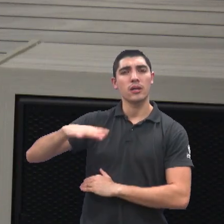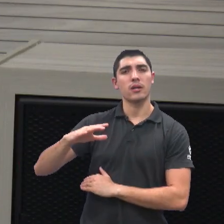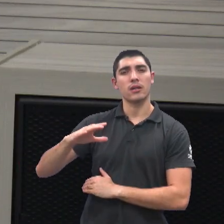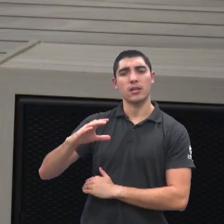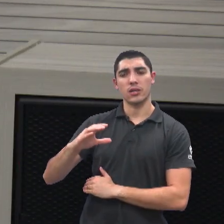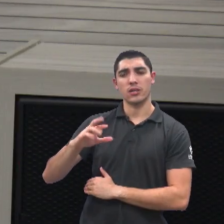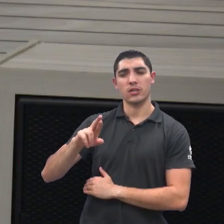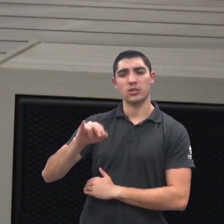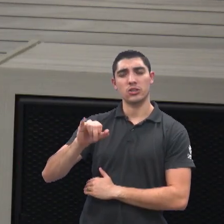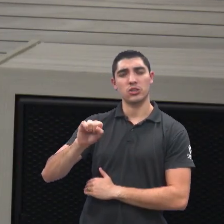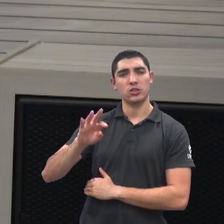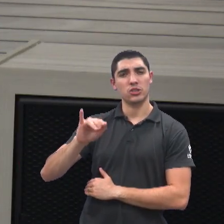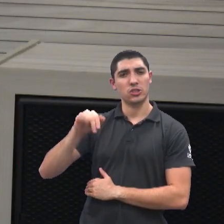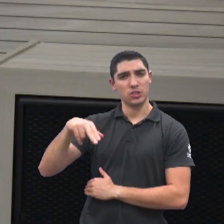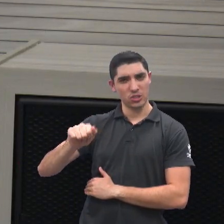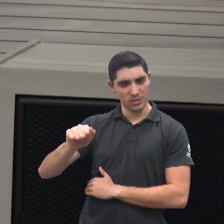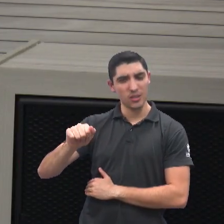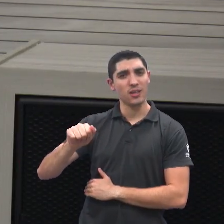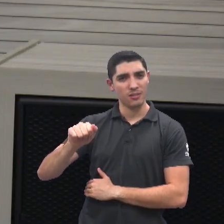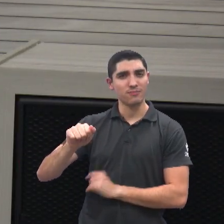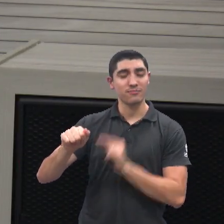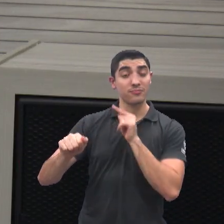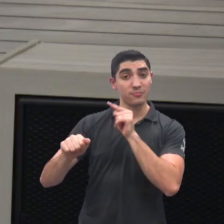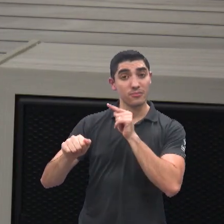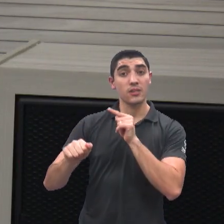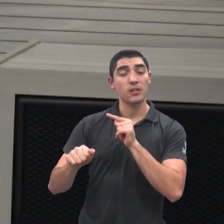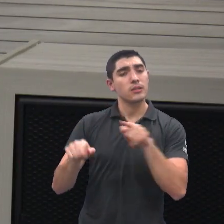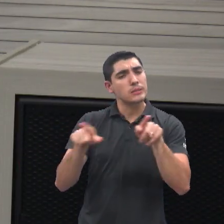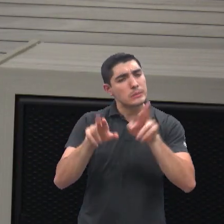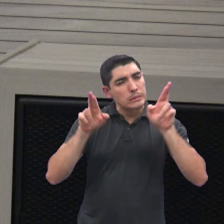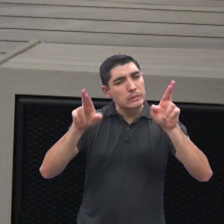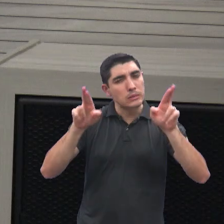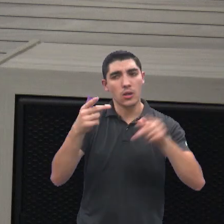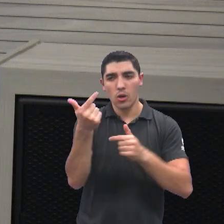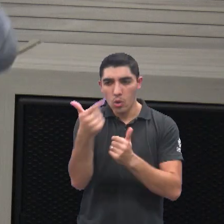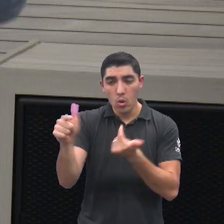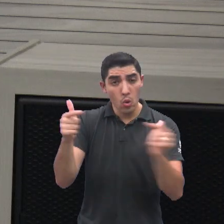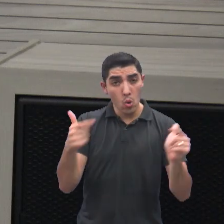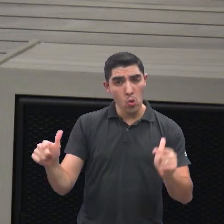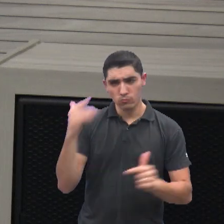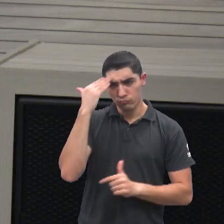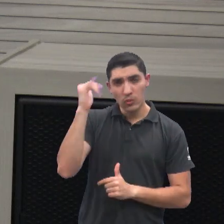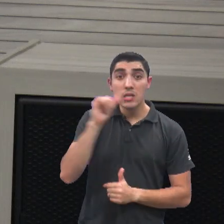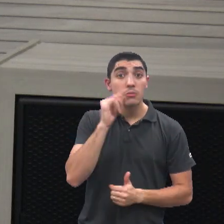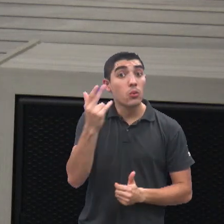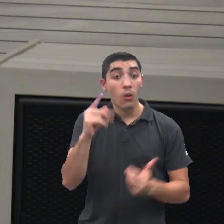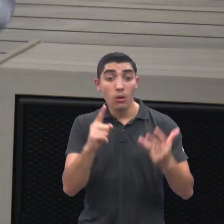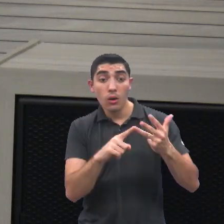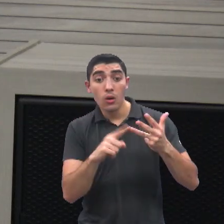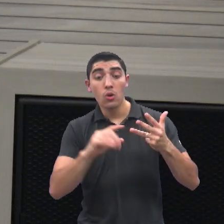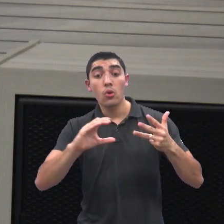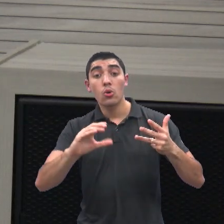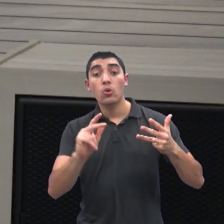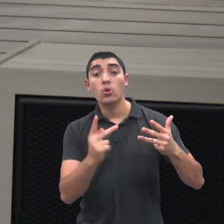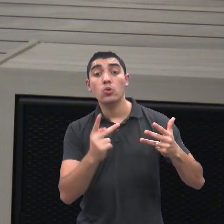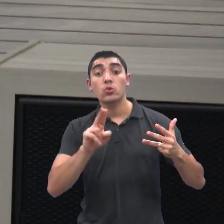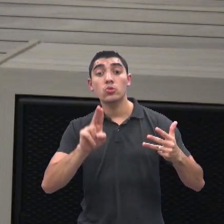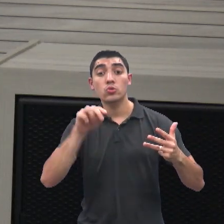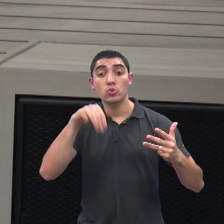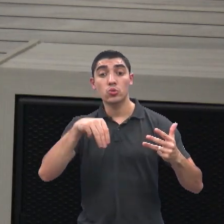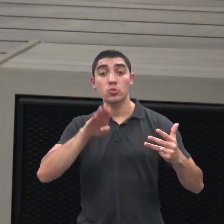bola também. Mas é isso. E que outros craques também possam surgir, como o Chumbinha também, o Chumbinha da Zona Norte,